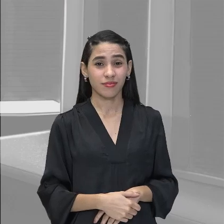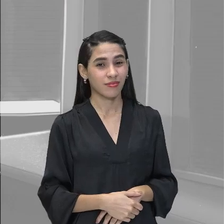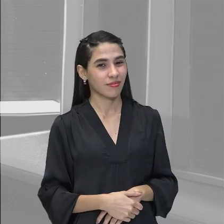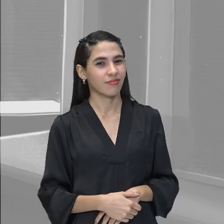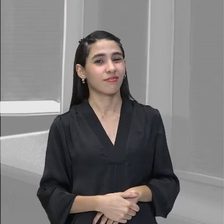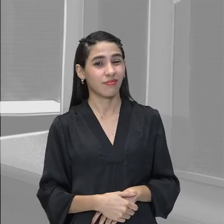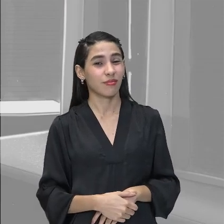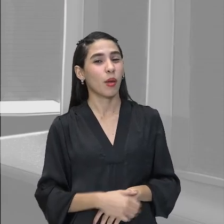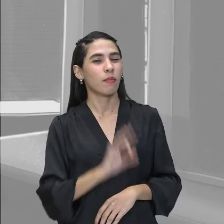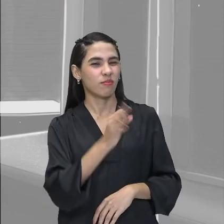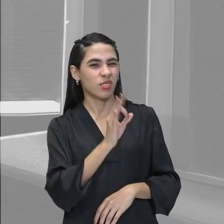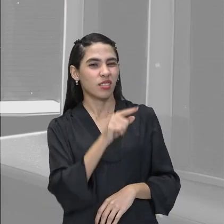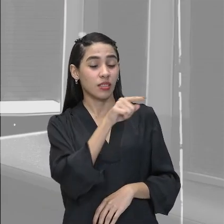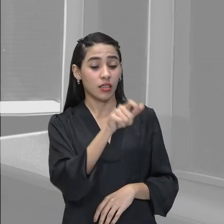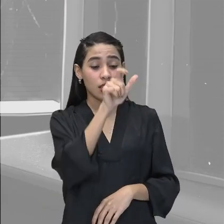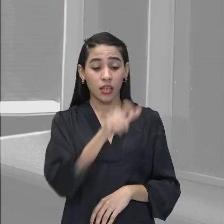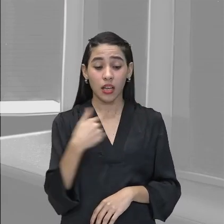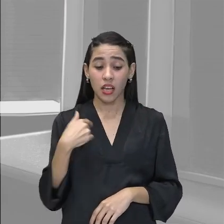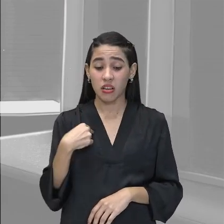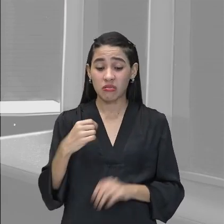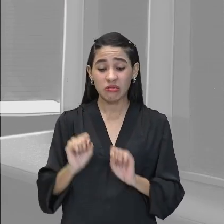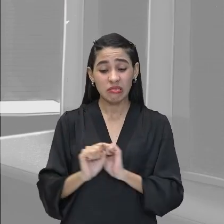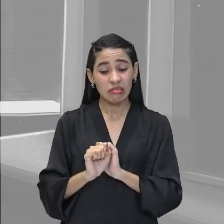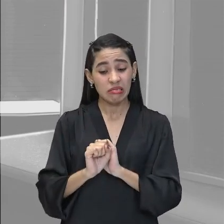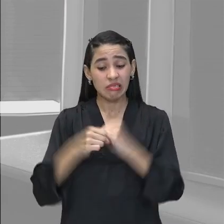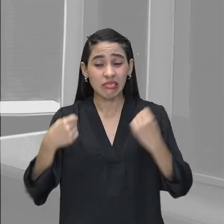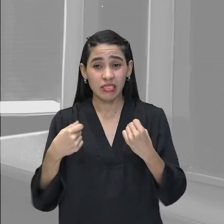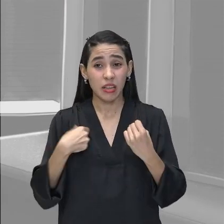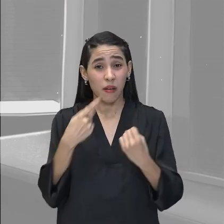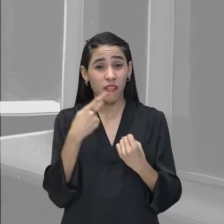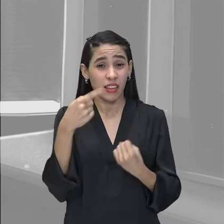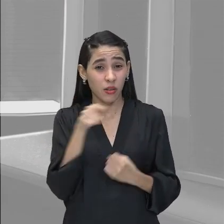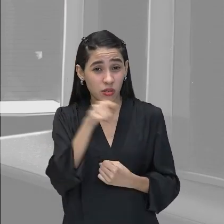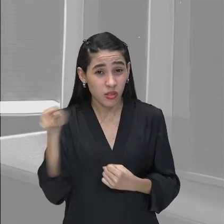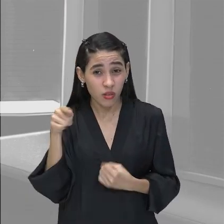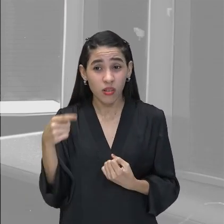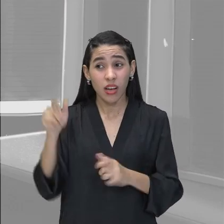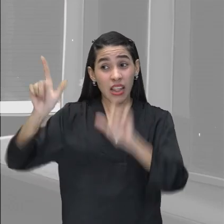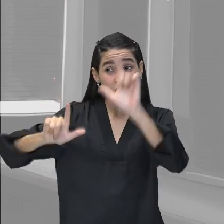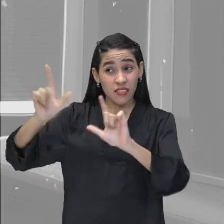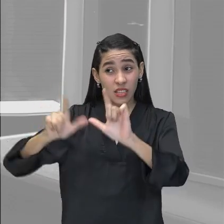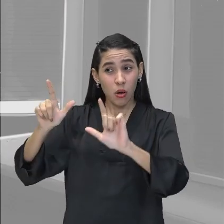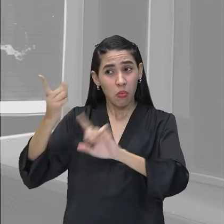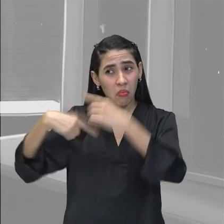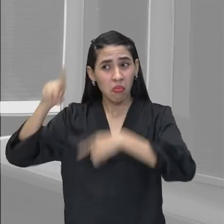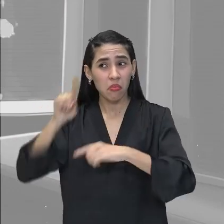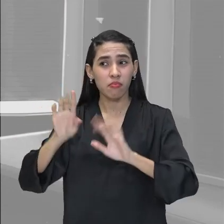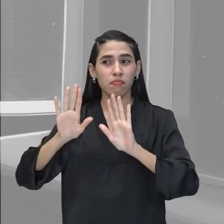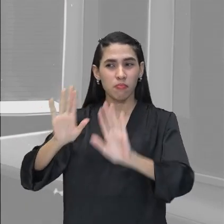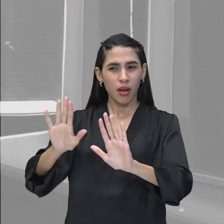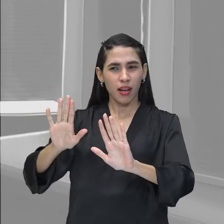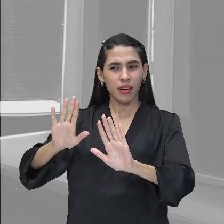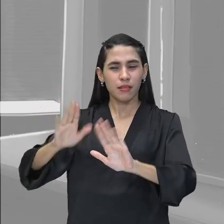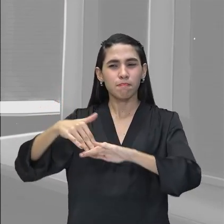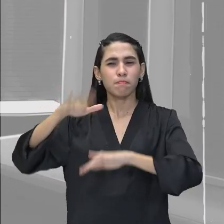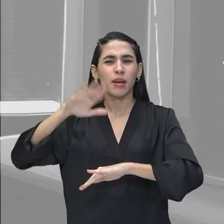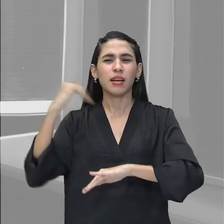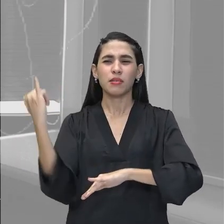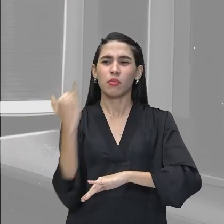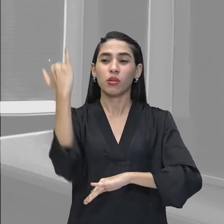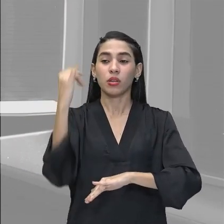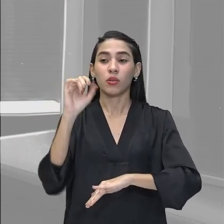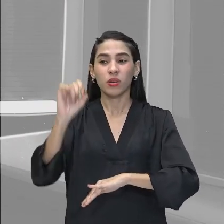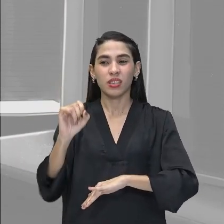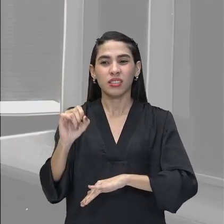Pois é, seu Osvaldo. Resolvi quebrar a quarta parede para dizer ao senhor que a televisão é moderna. Mas sabe o que é mais moderno? Dizer não